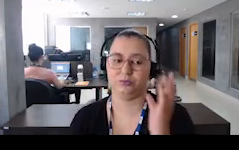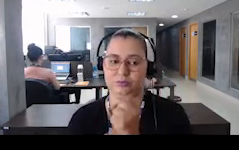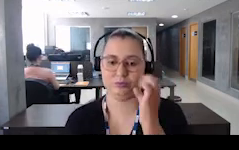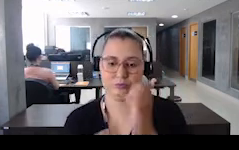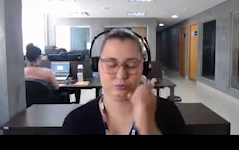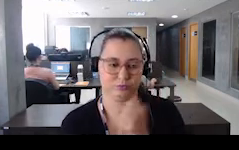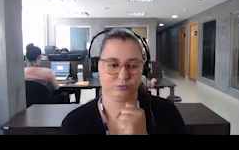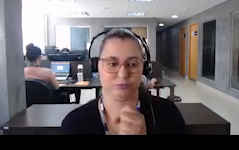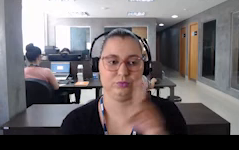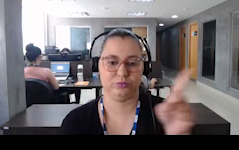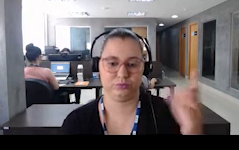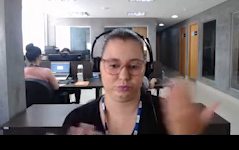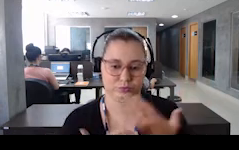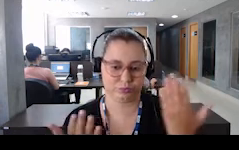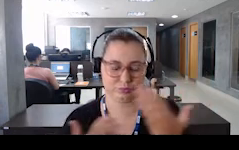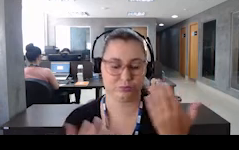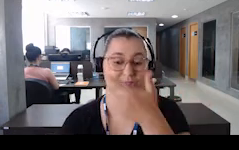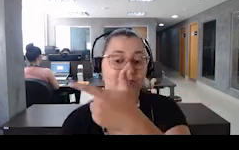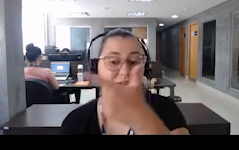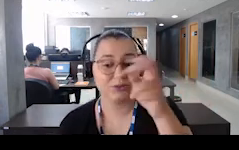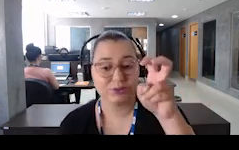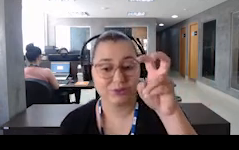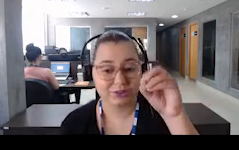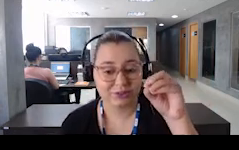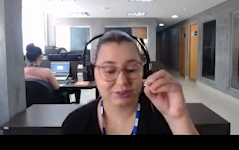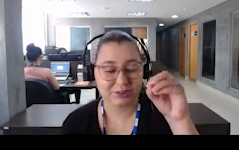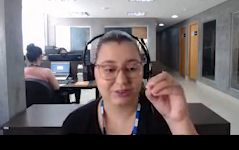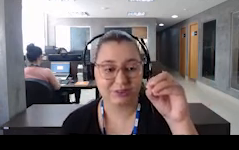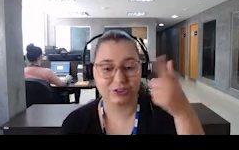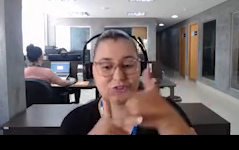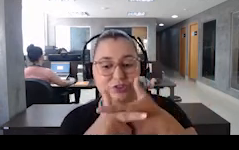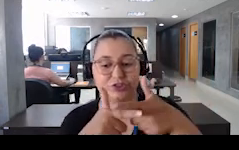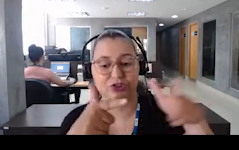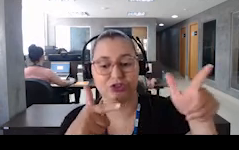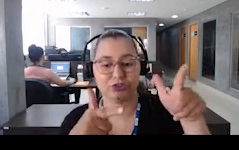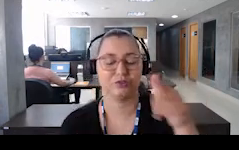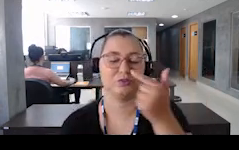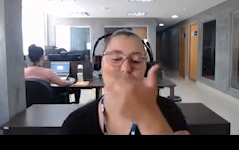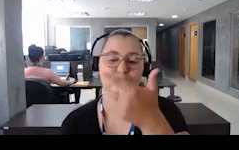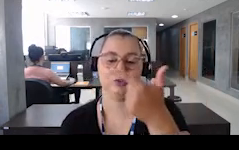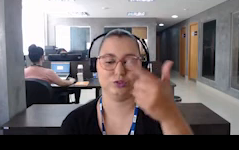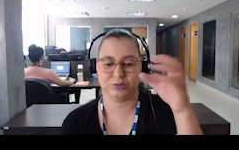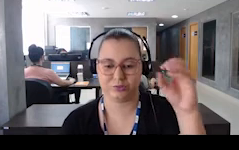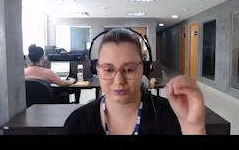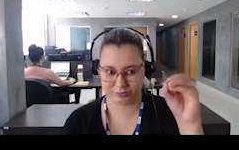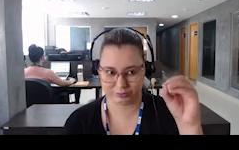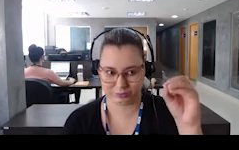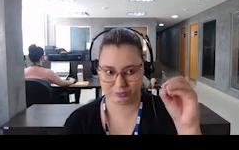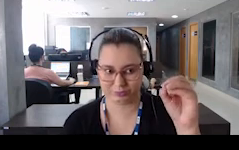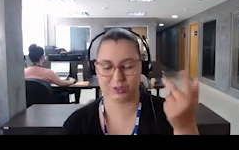250 dividido por